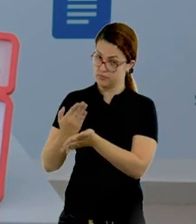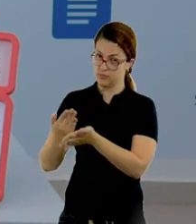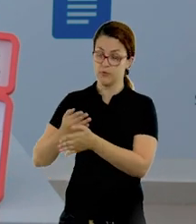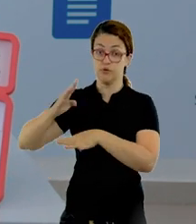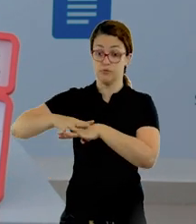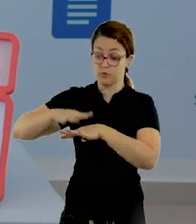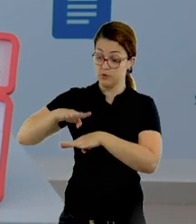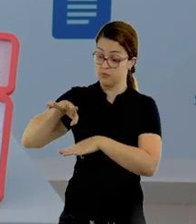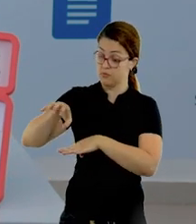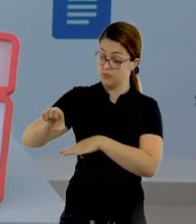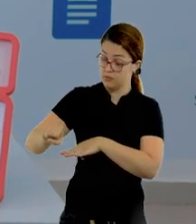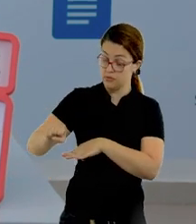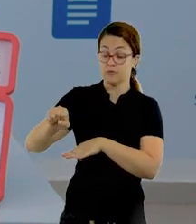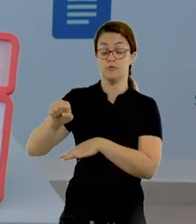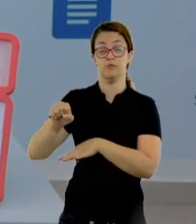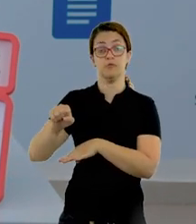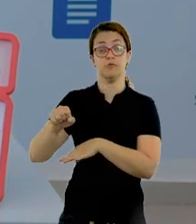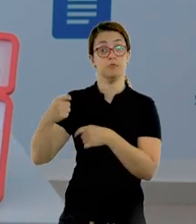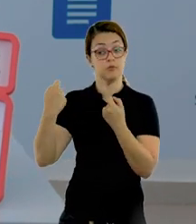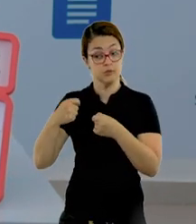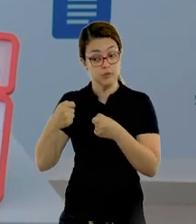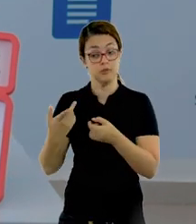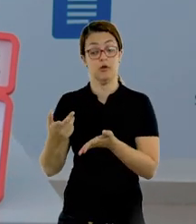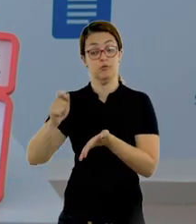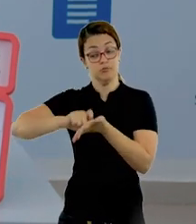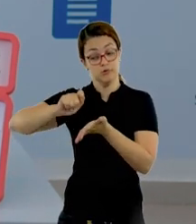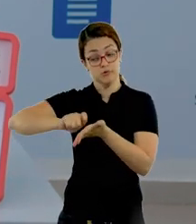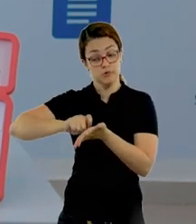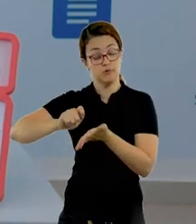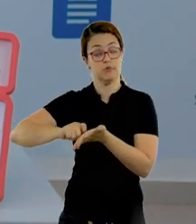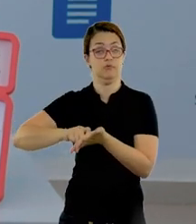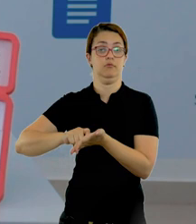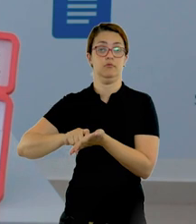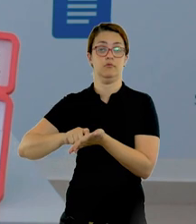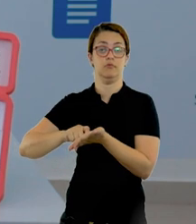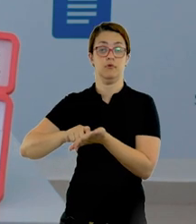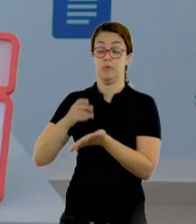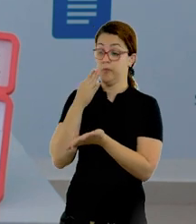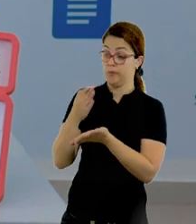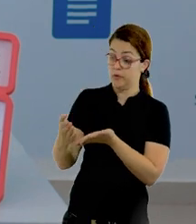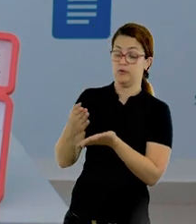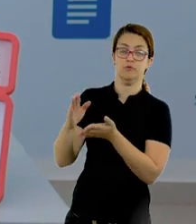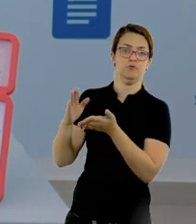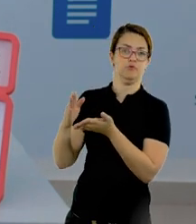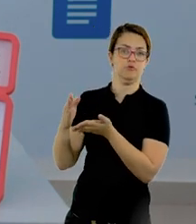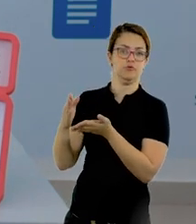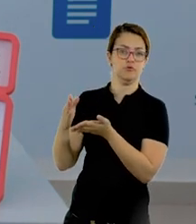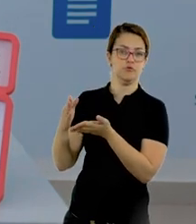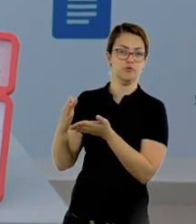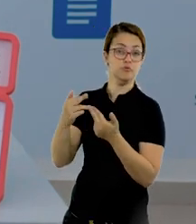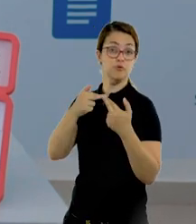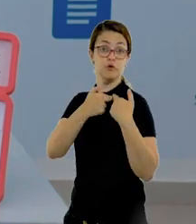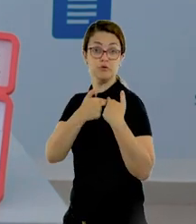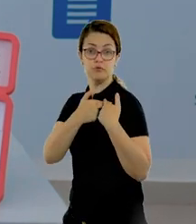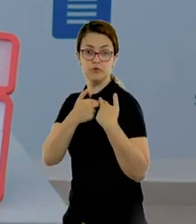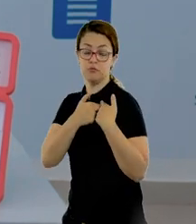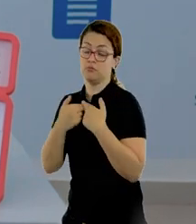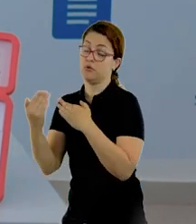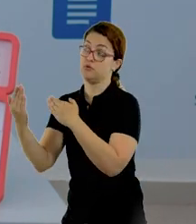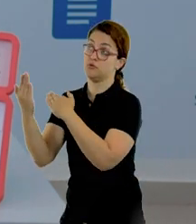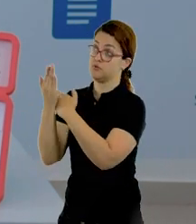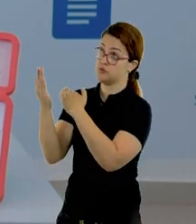de matemática, pois irá precisar fazer o registro. Peça a um adulto da sua casa para te ajudar com essa